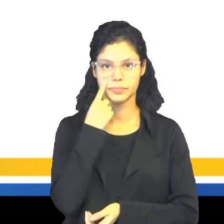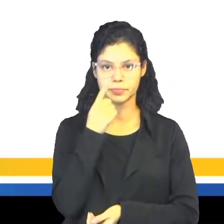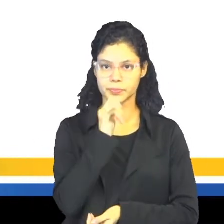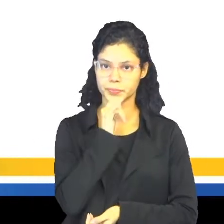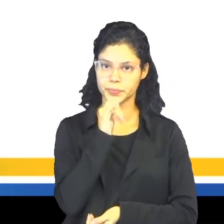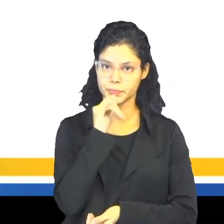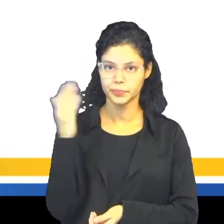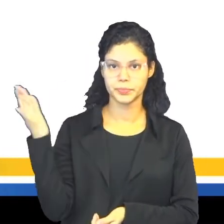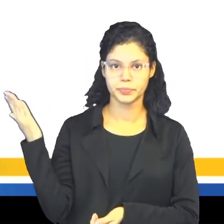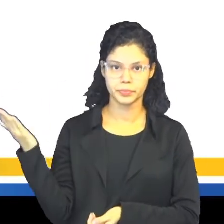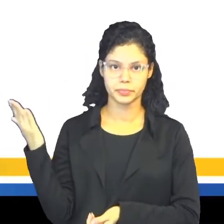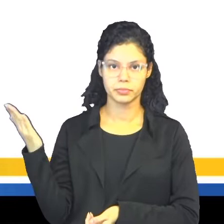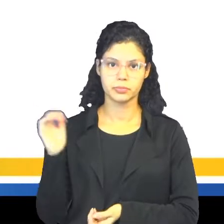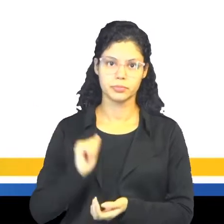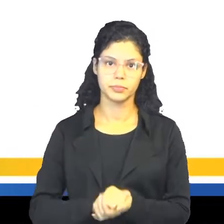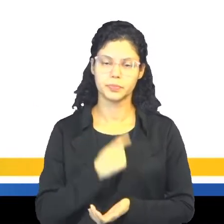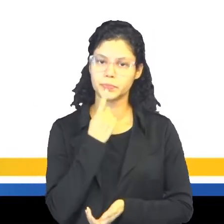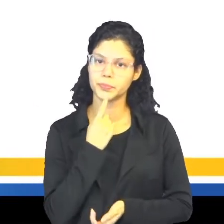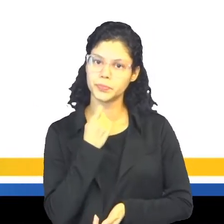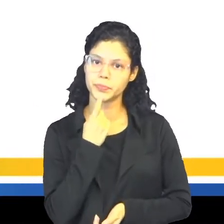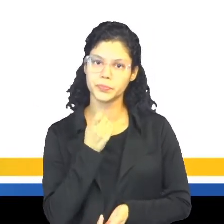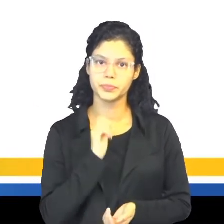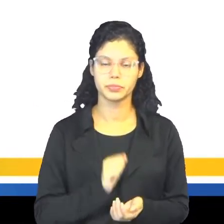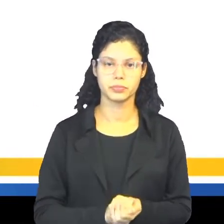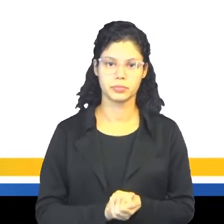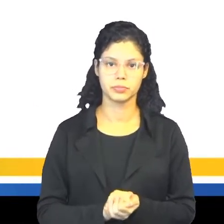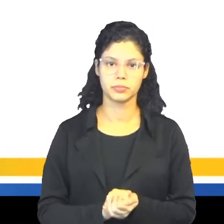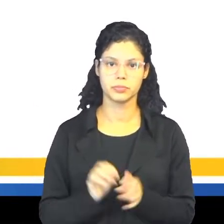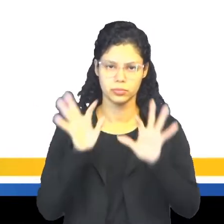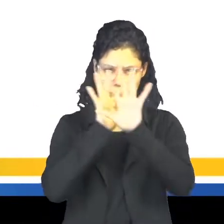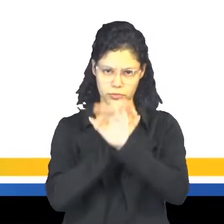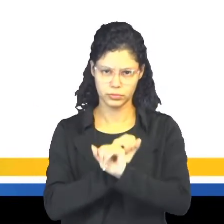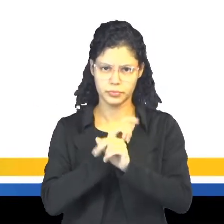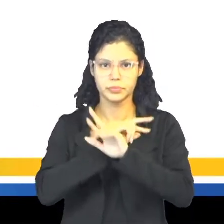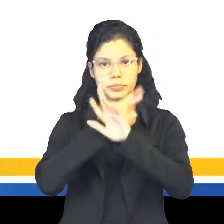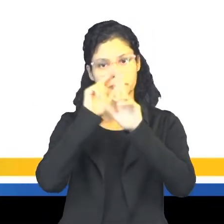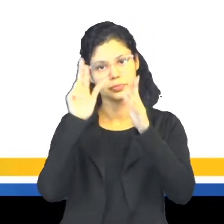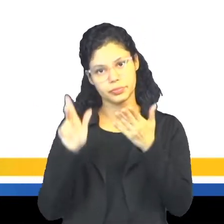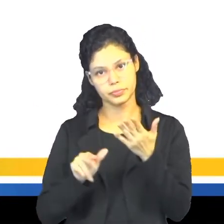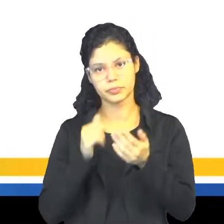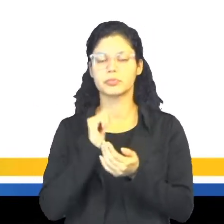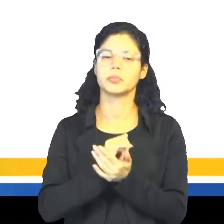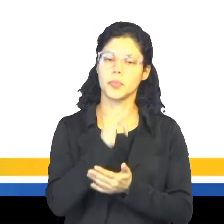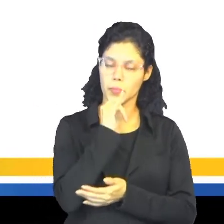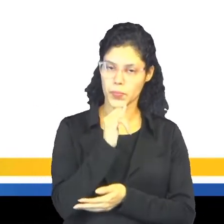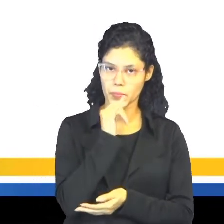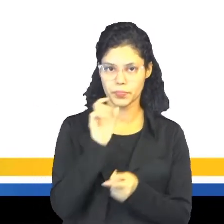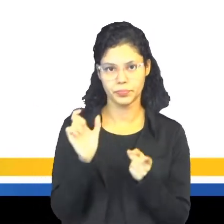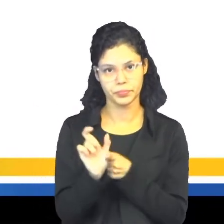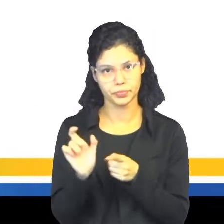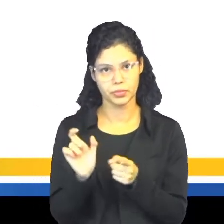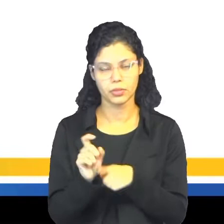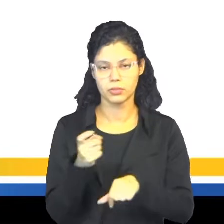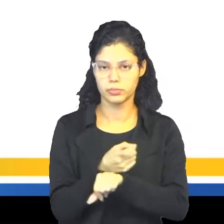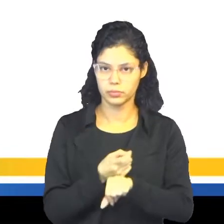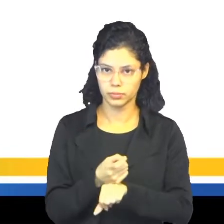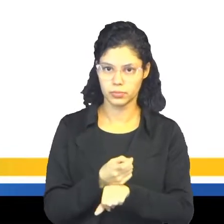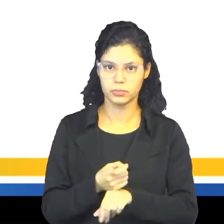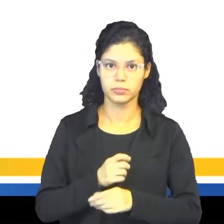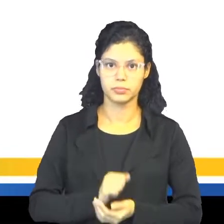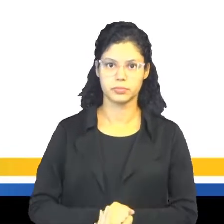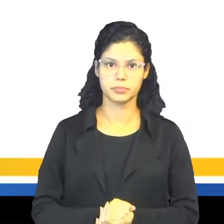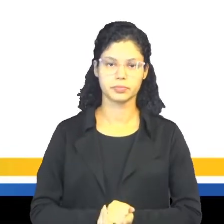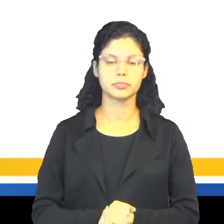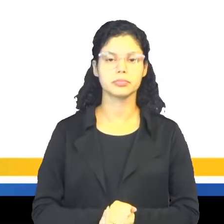os exemplos aí vermelho quente frio Largo escuro Temos vários exemplos aí de palavras que caracterizam